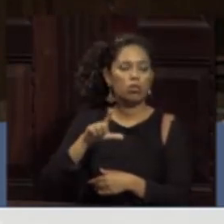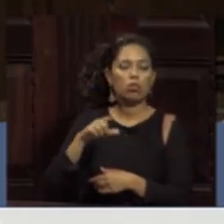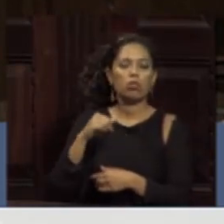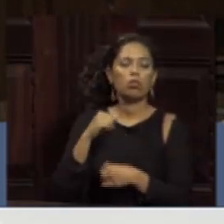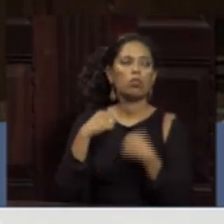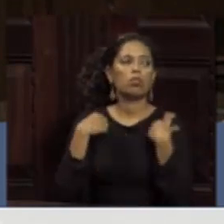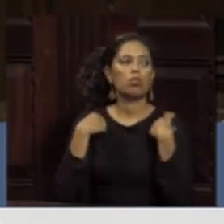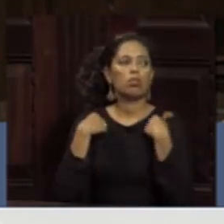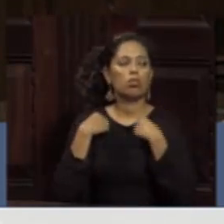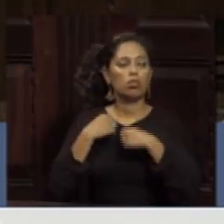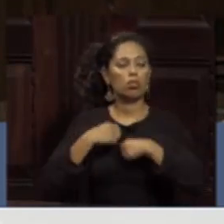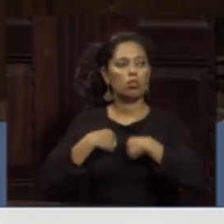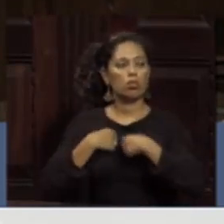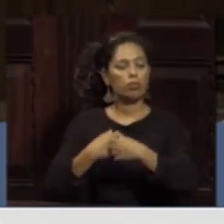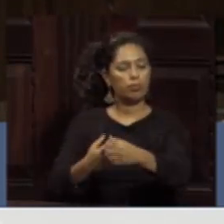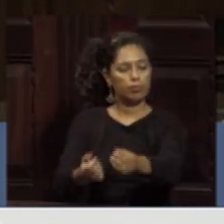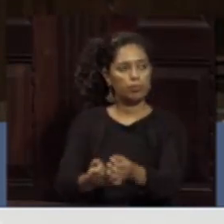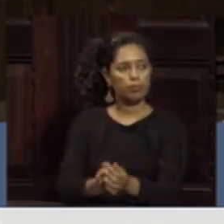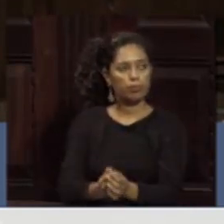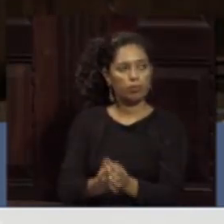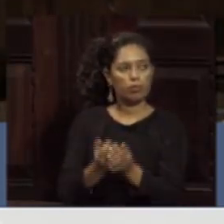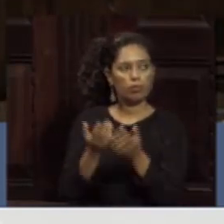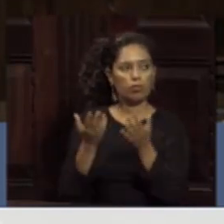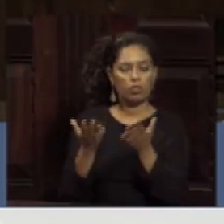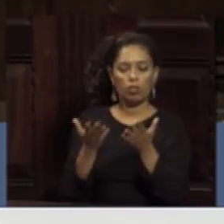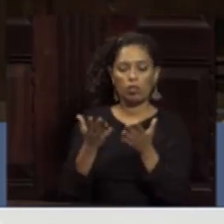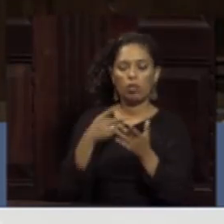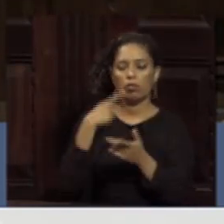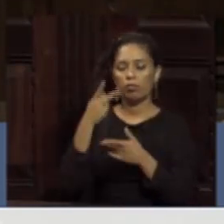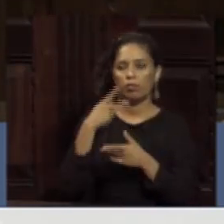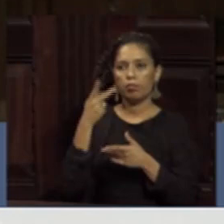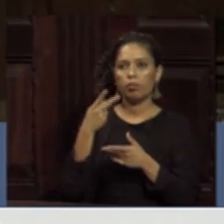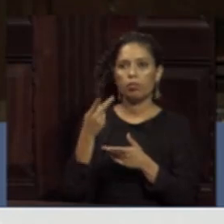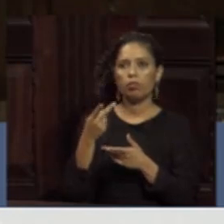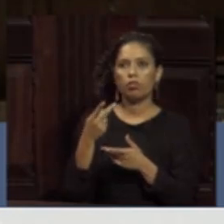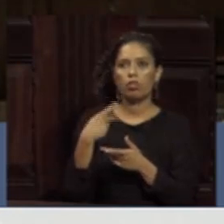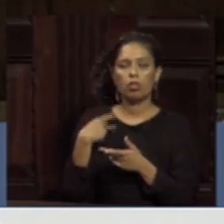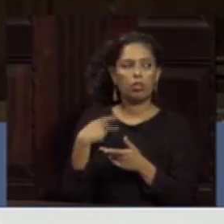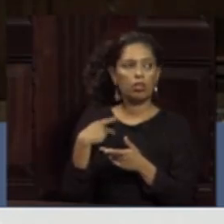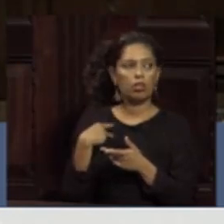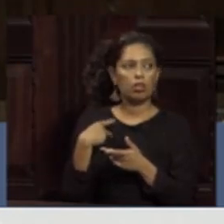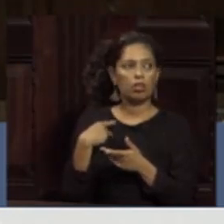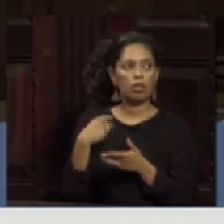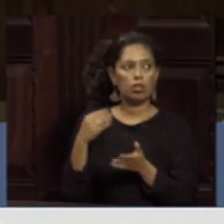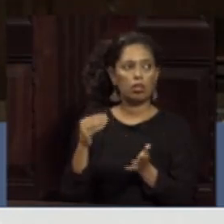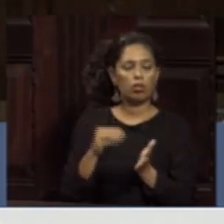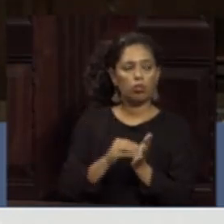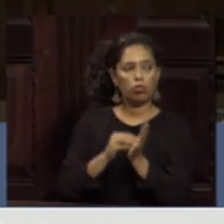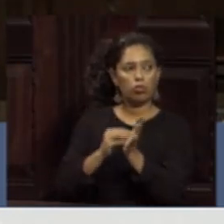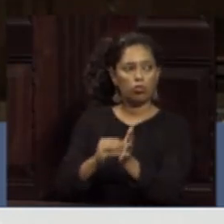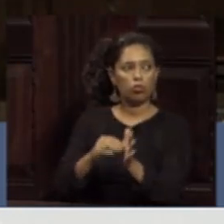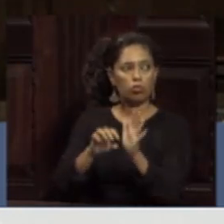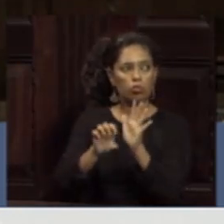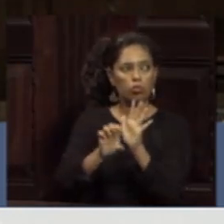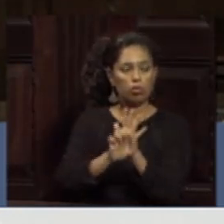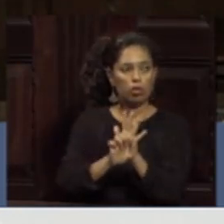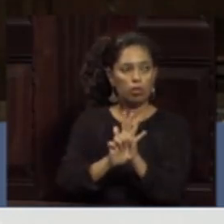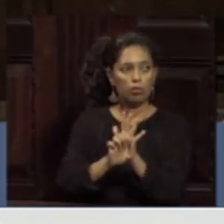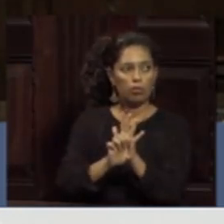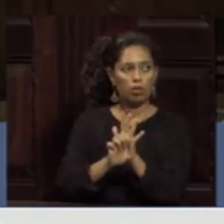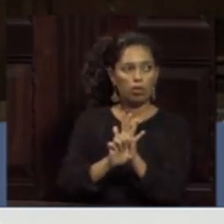presentes que tive a oportunidade de ser o autor da emenda, que foi